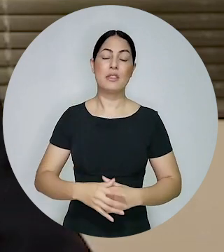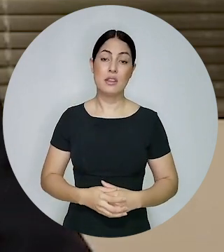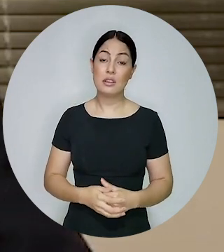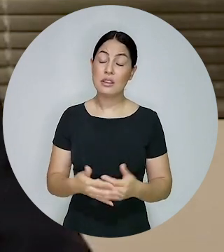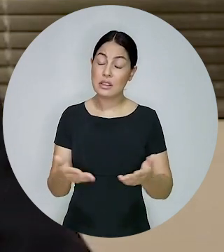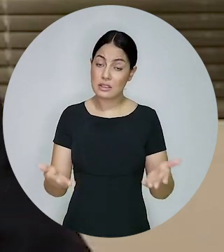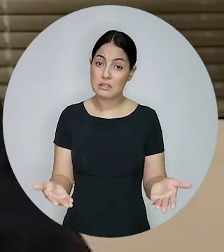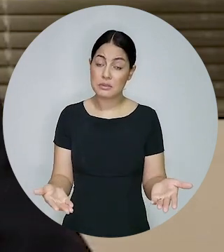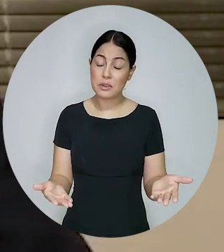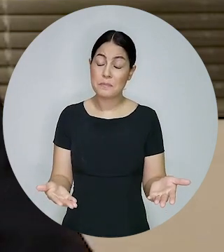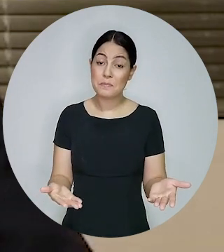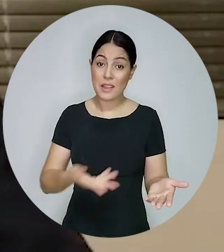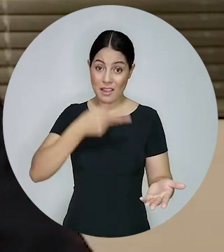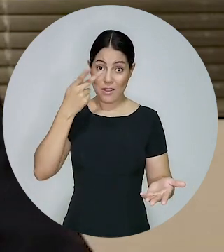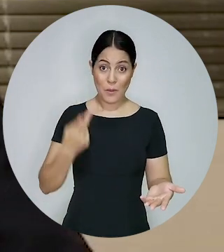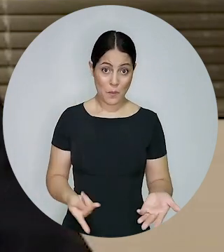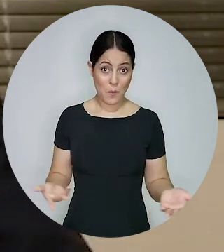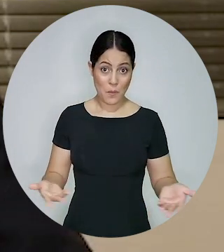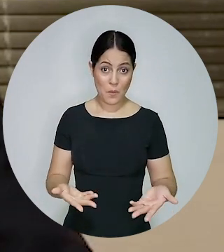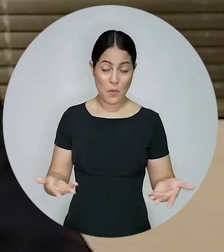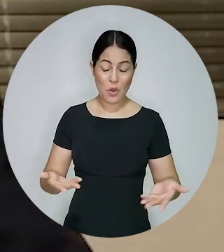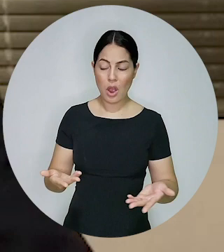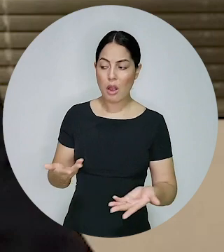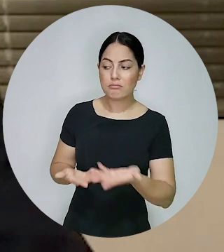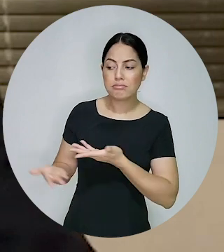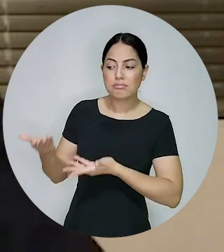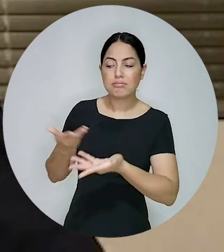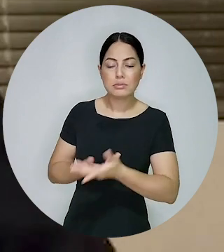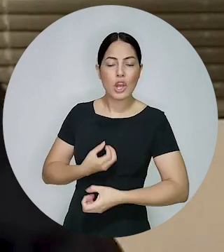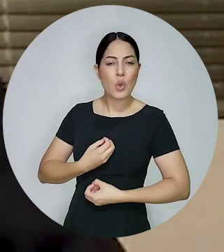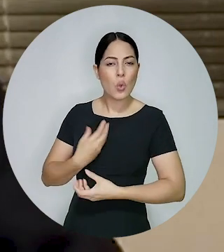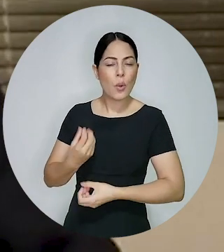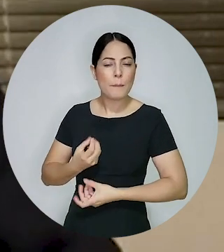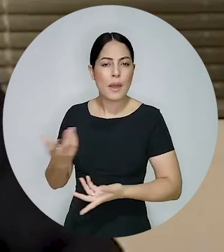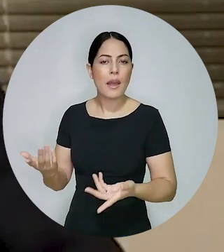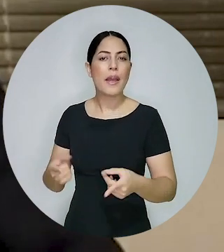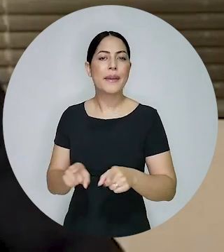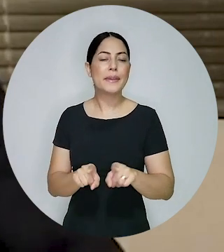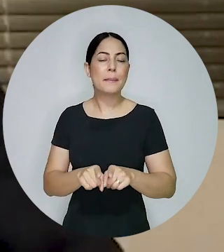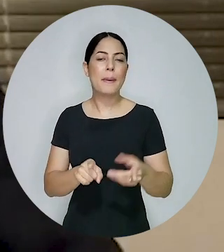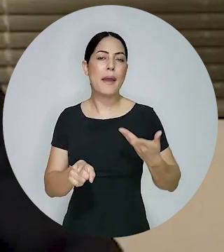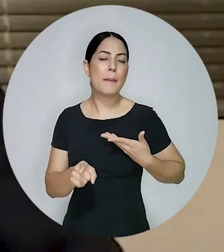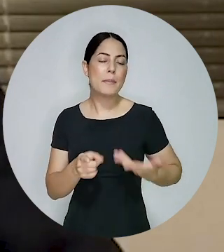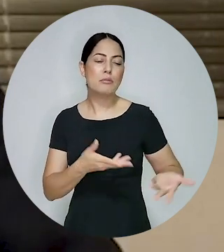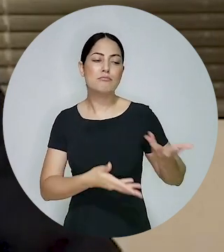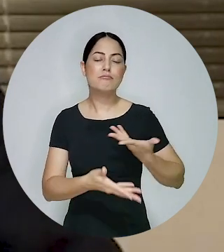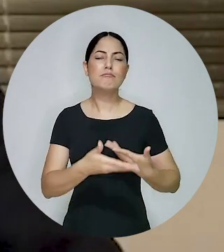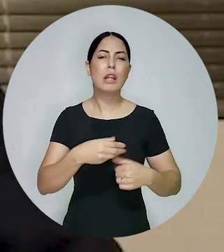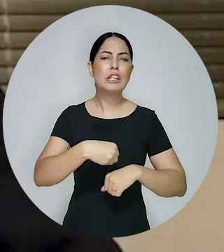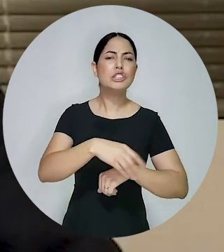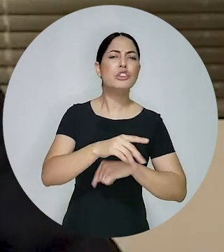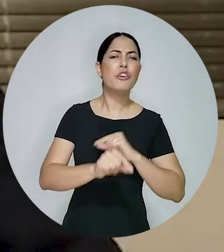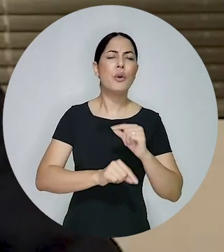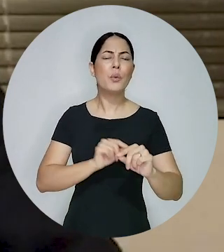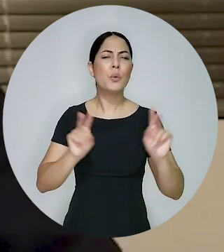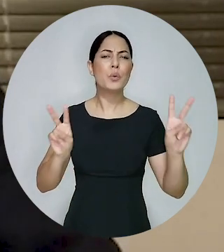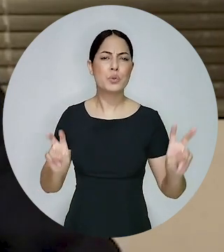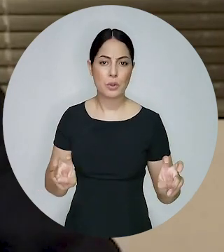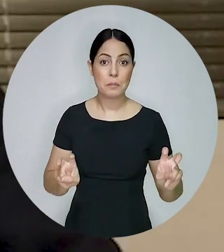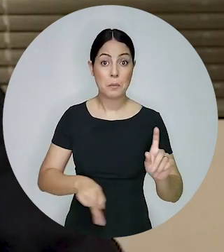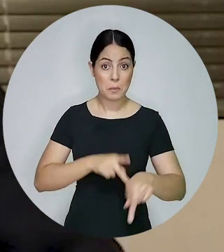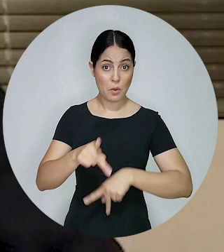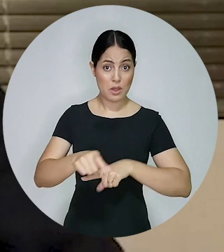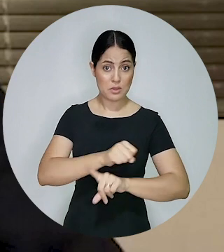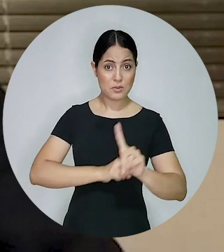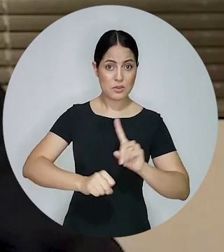para evitar sofrimento. Então, eu até comento aqui entre os colegas e comento também entre as pessoas,